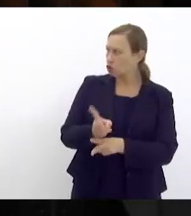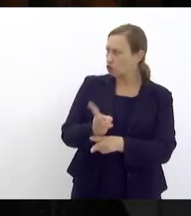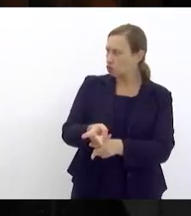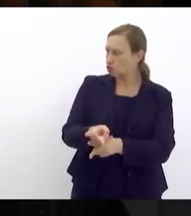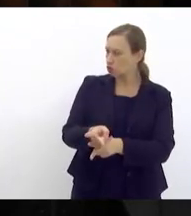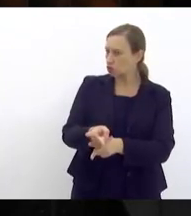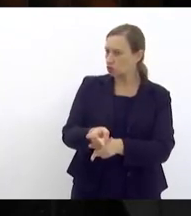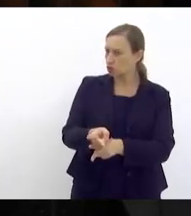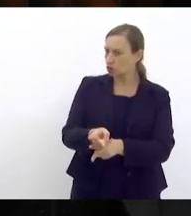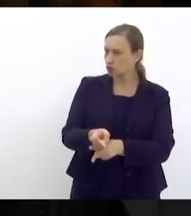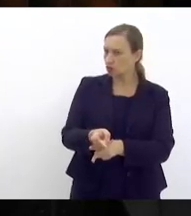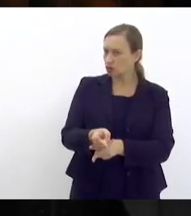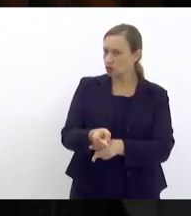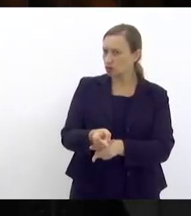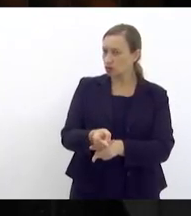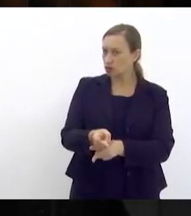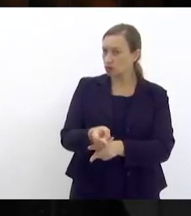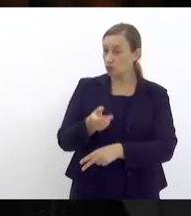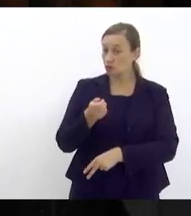autorizativas